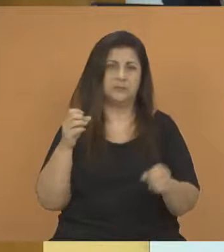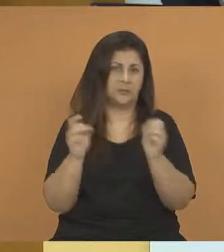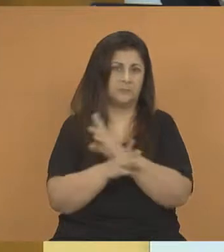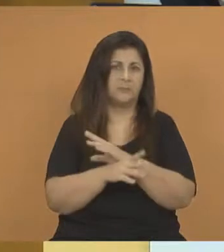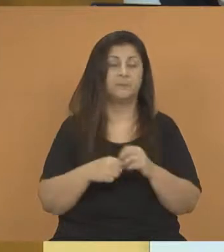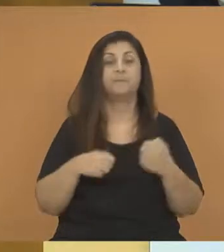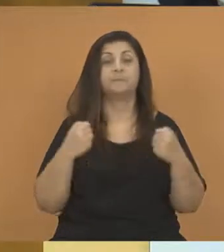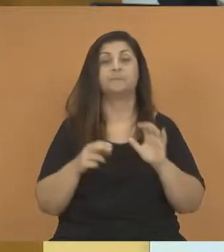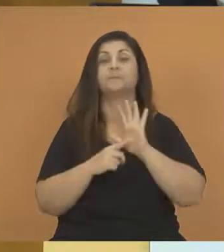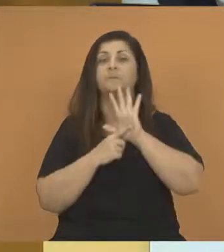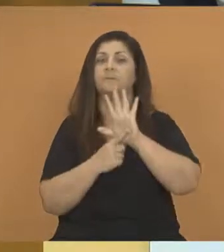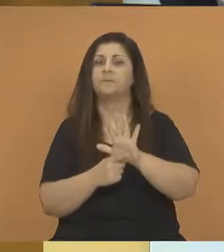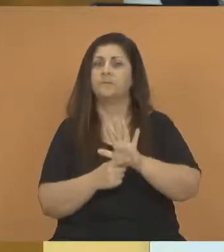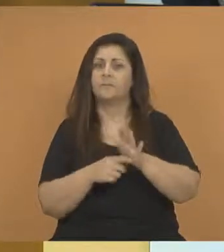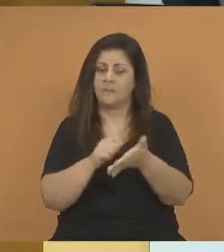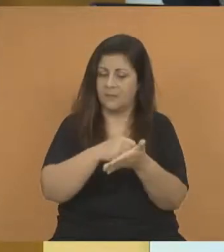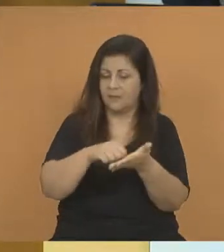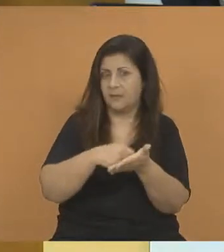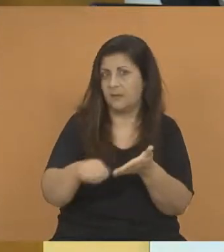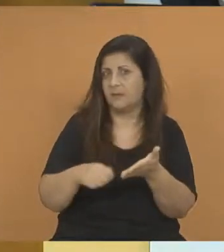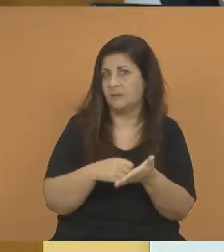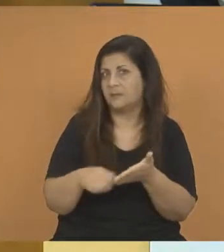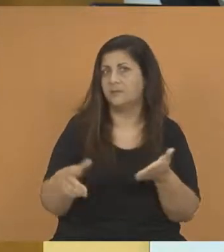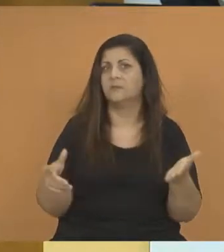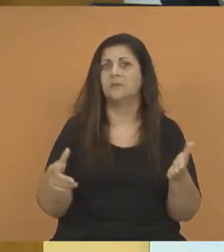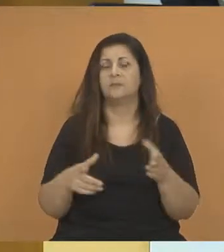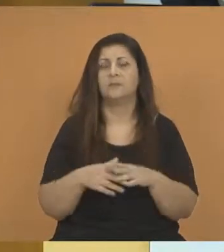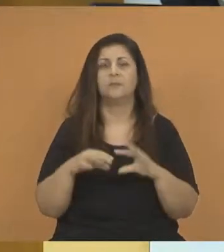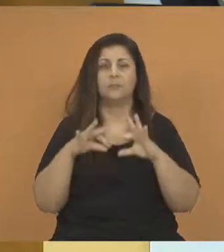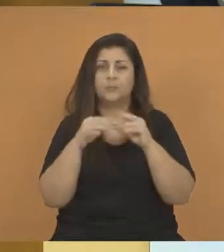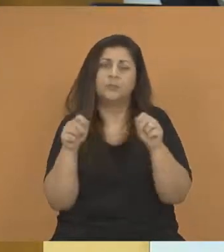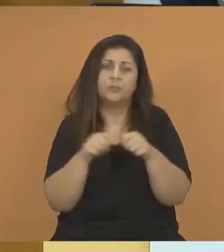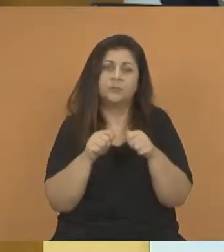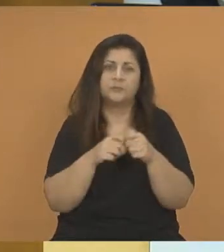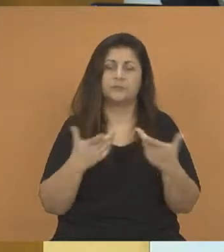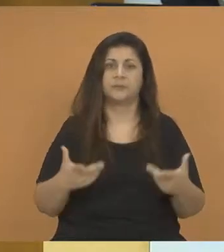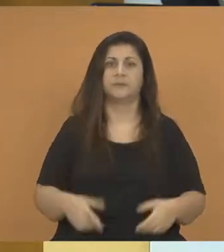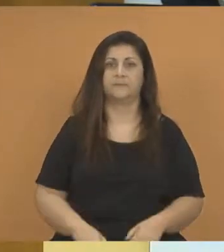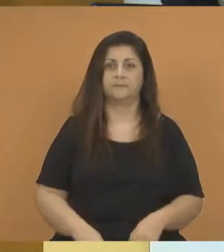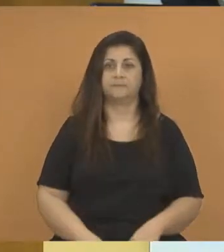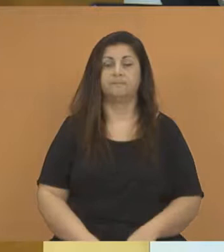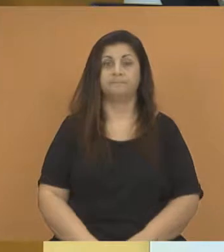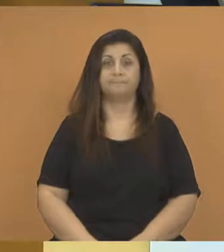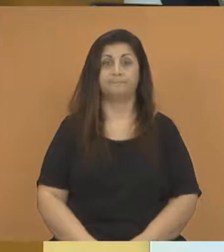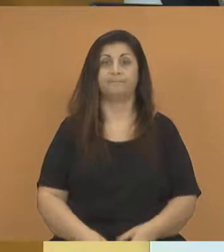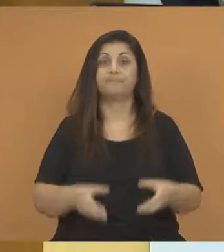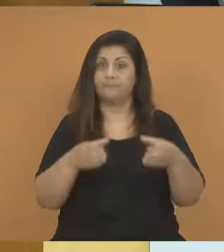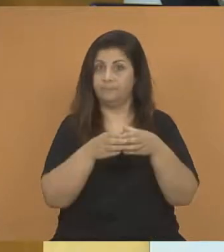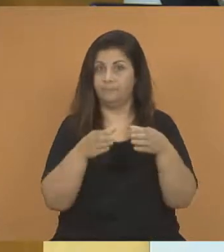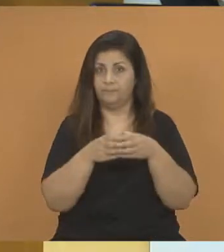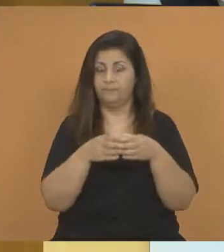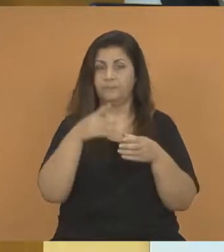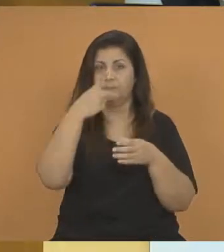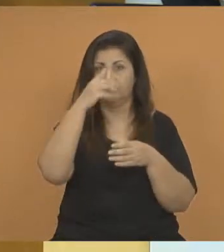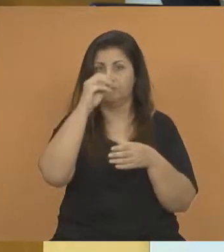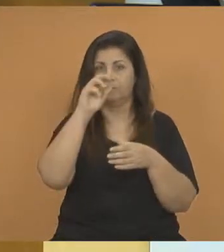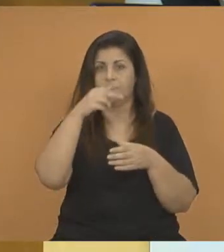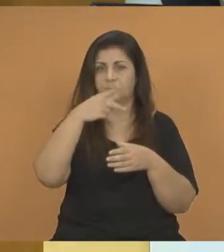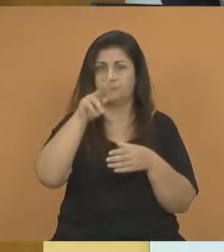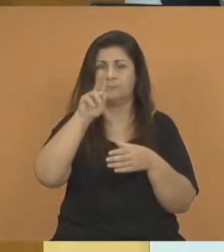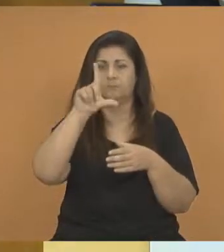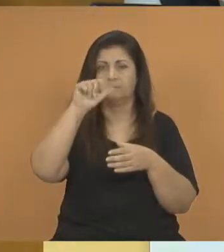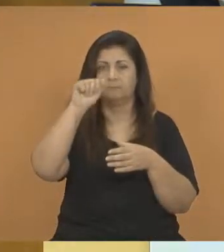ser apresentado relatórios das atividades devolvidas no período. A Frente Popular também organizará